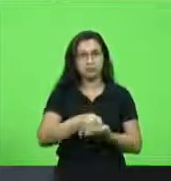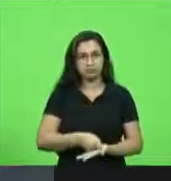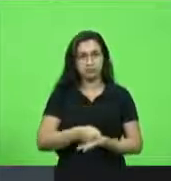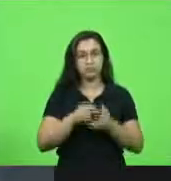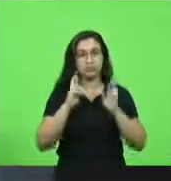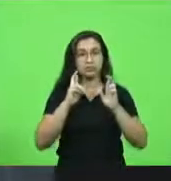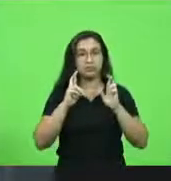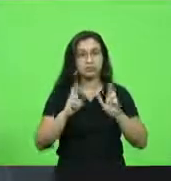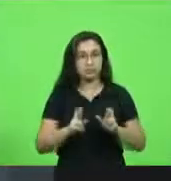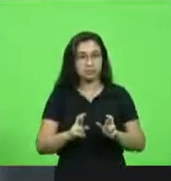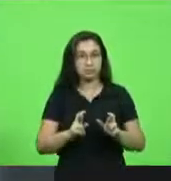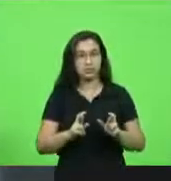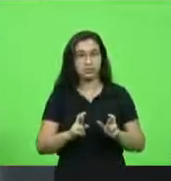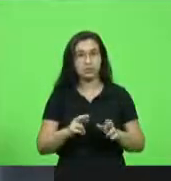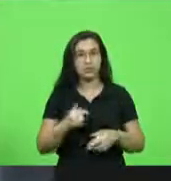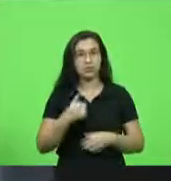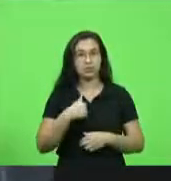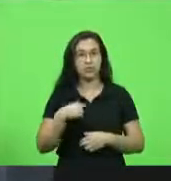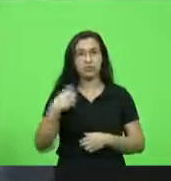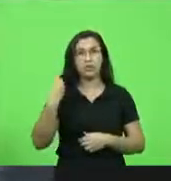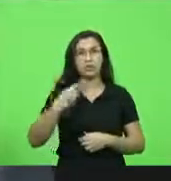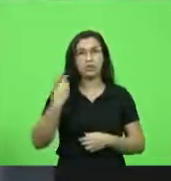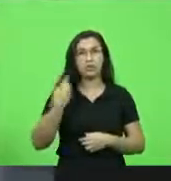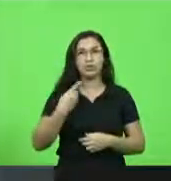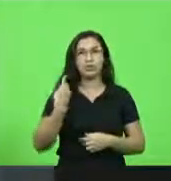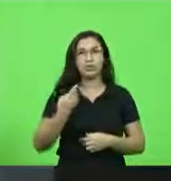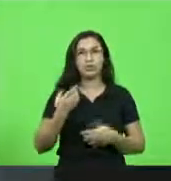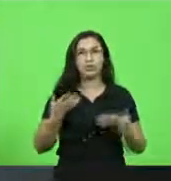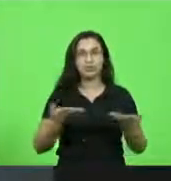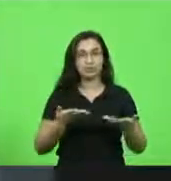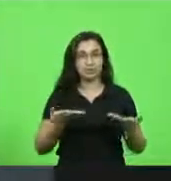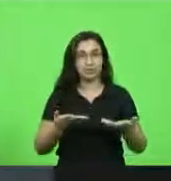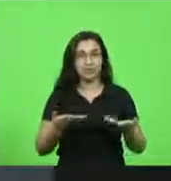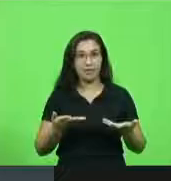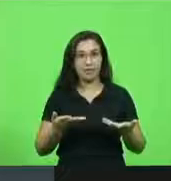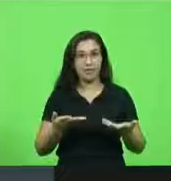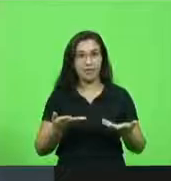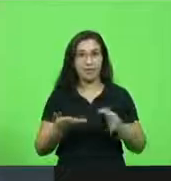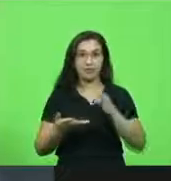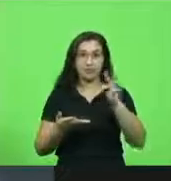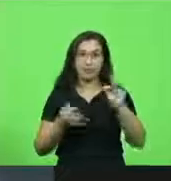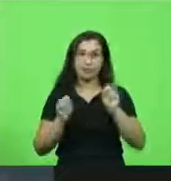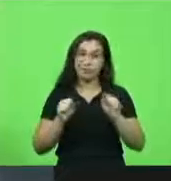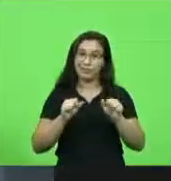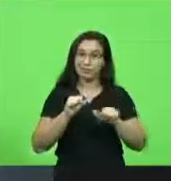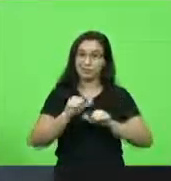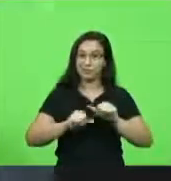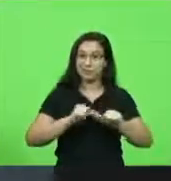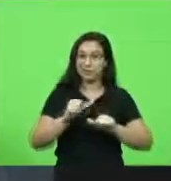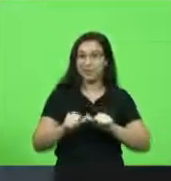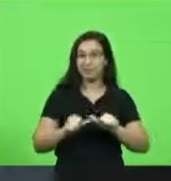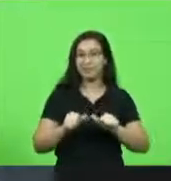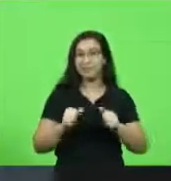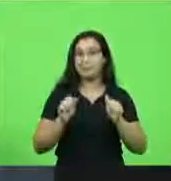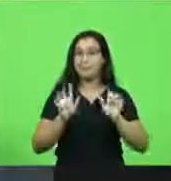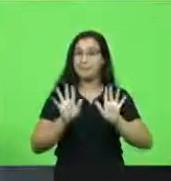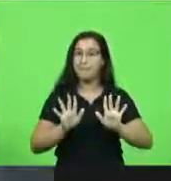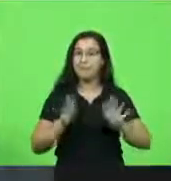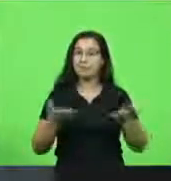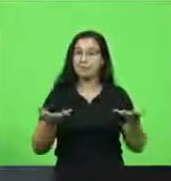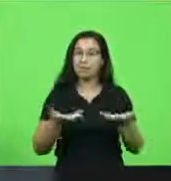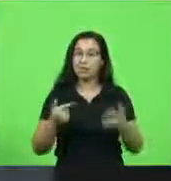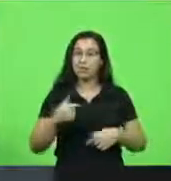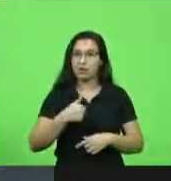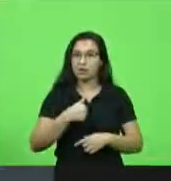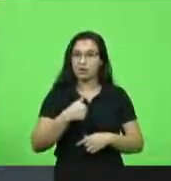o nosso melhor. Eu sou deputado, eu estou deputado, eu não sou deputado. Eu sei que isso é uma passagem, mas enquanto aqui estou, quero dar